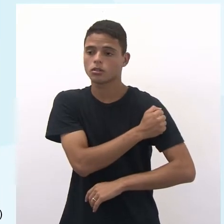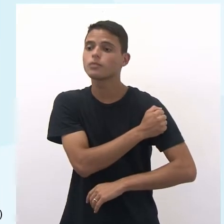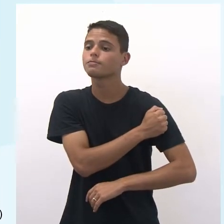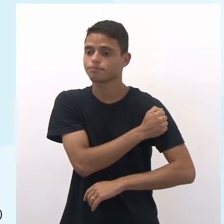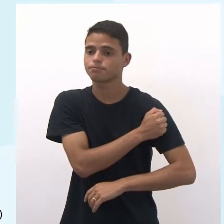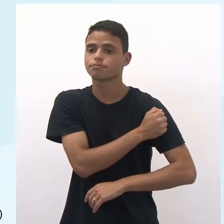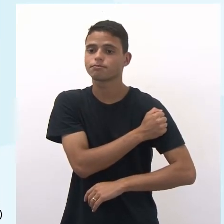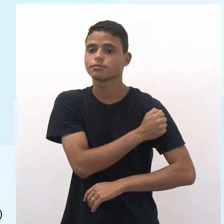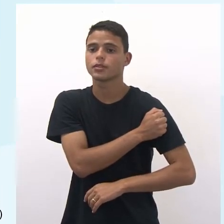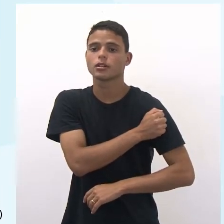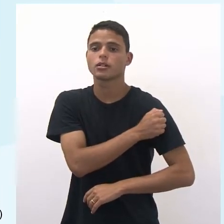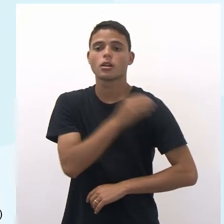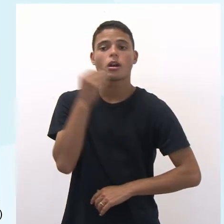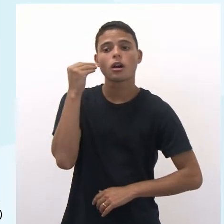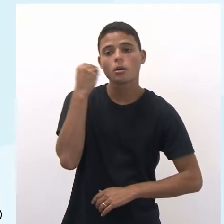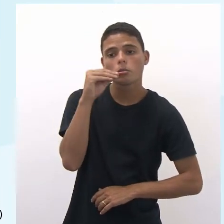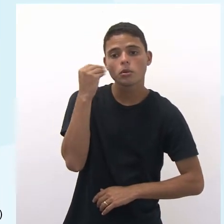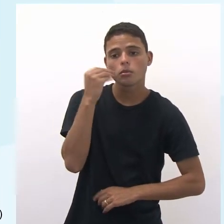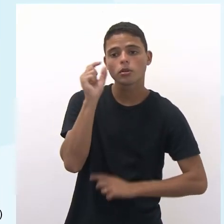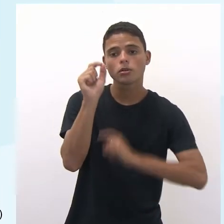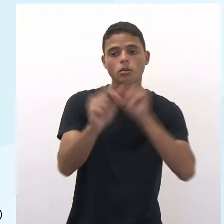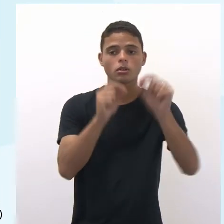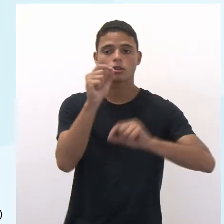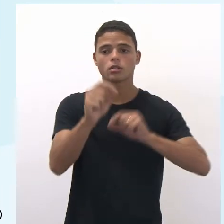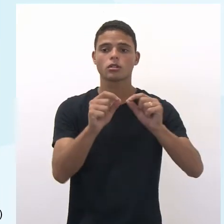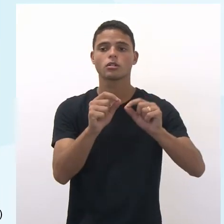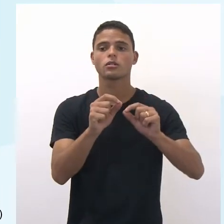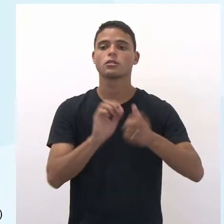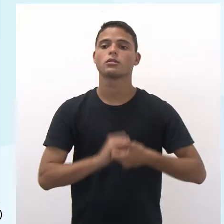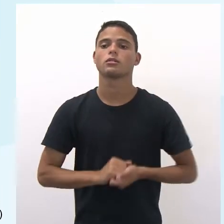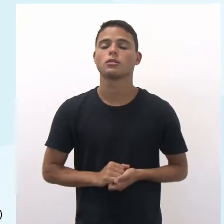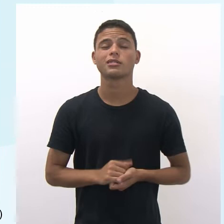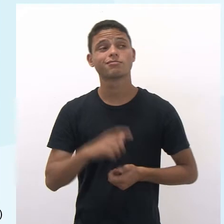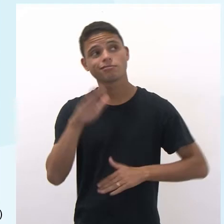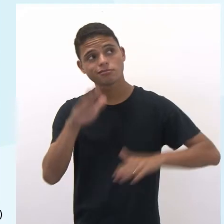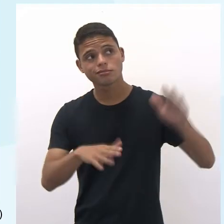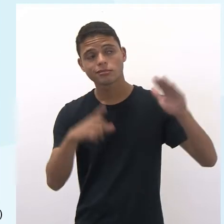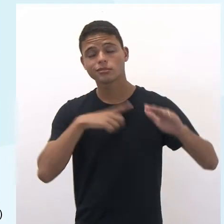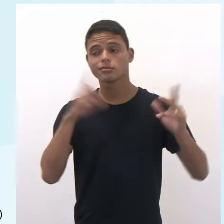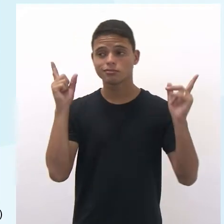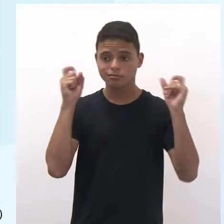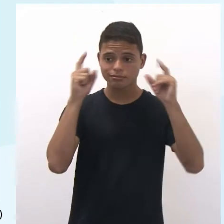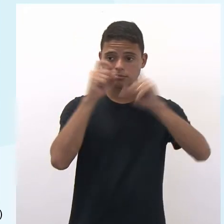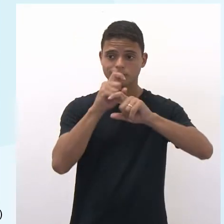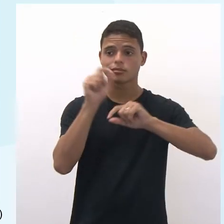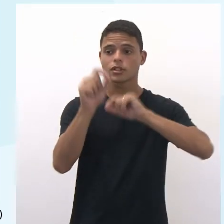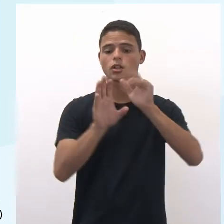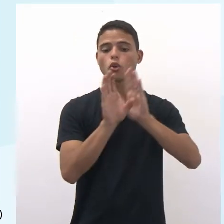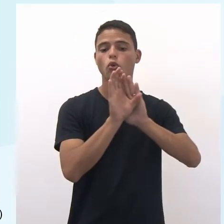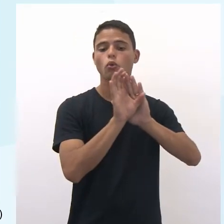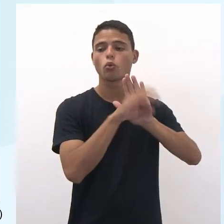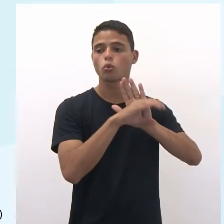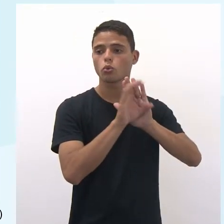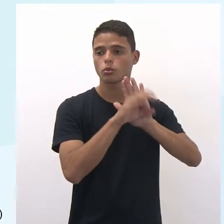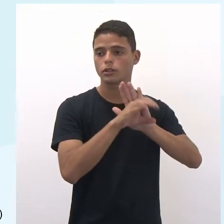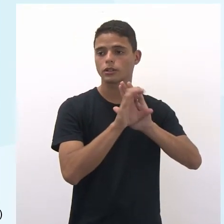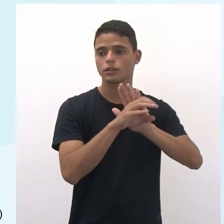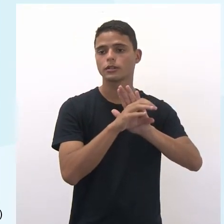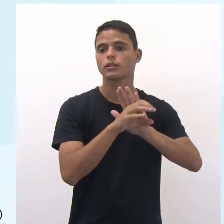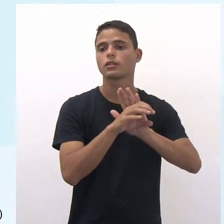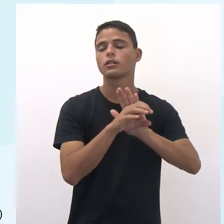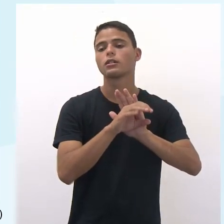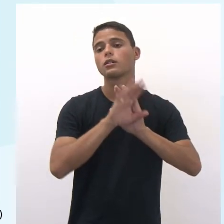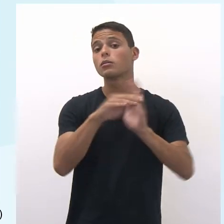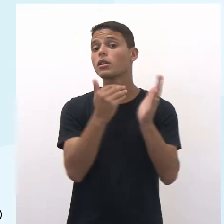melhor do que mesmo daquilo que a gente às vezes tem dificuldade de fazer com que o estudante aprenda, os conceitos. Tá? Agora, o